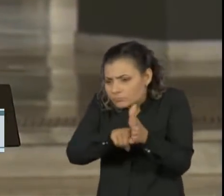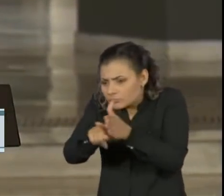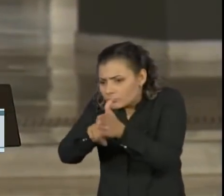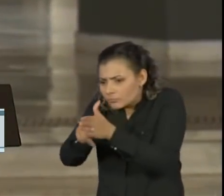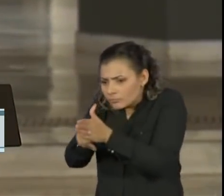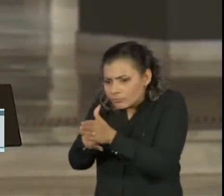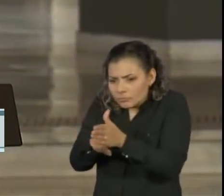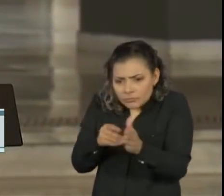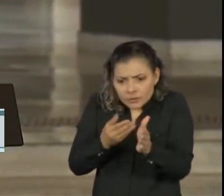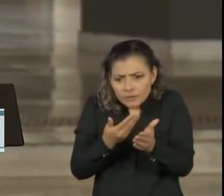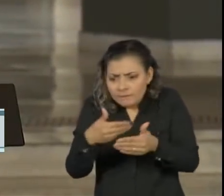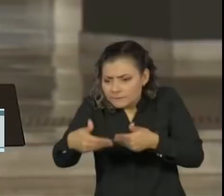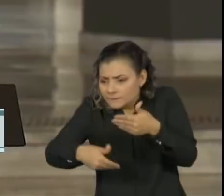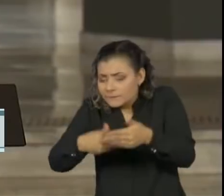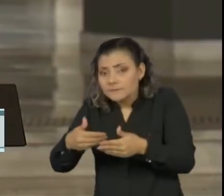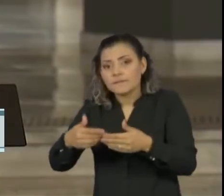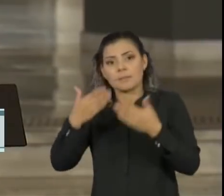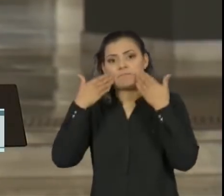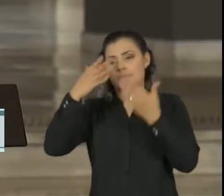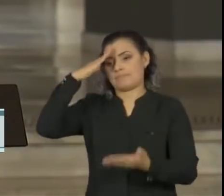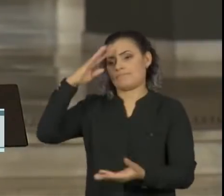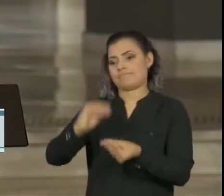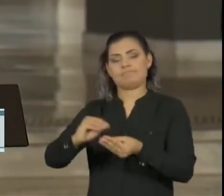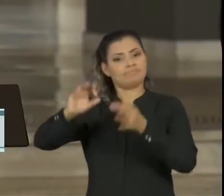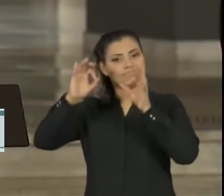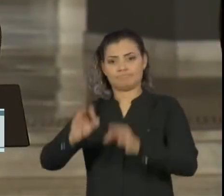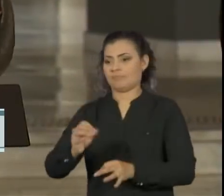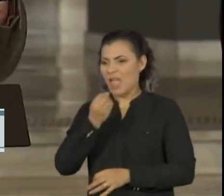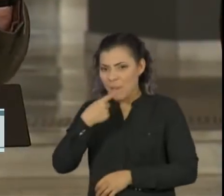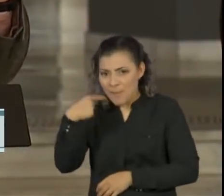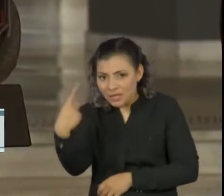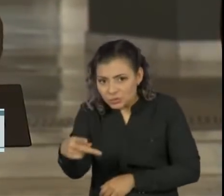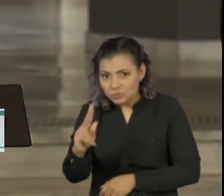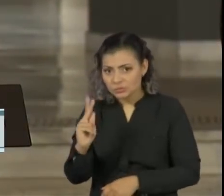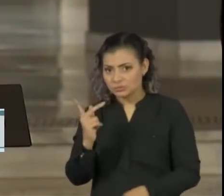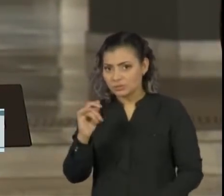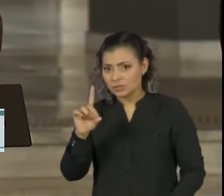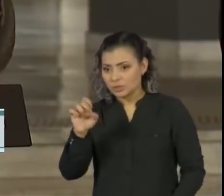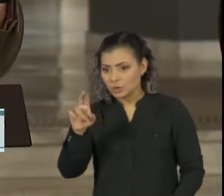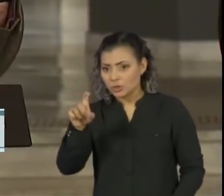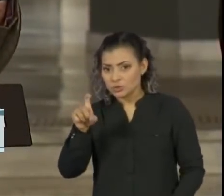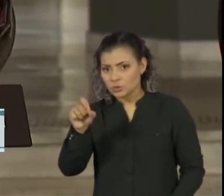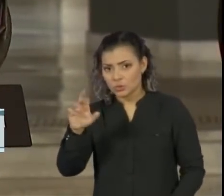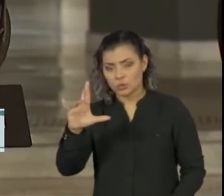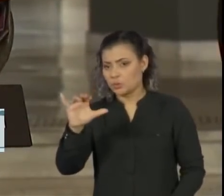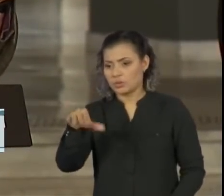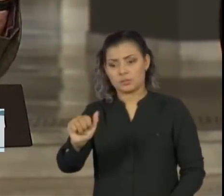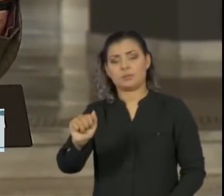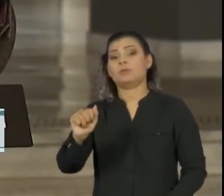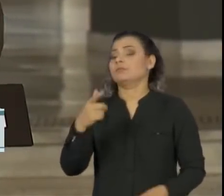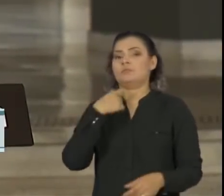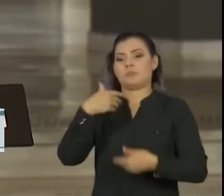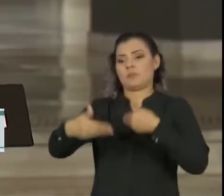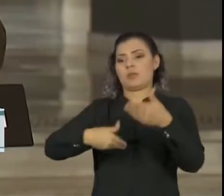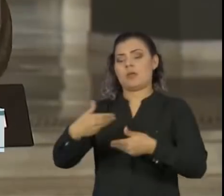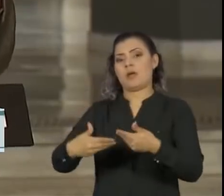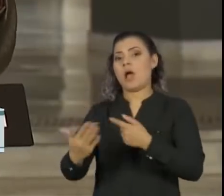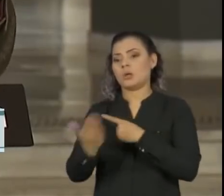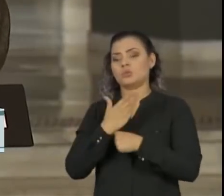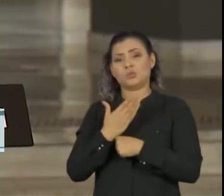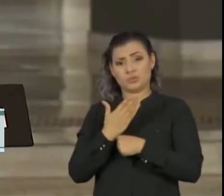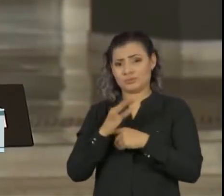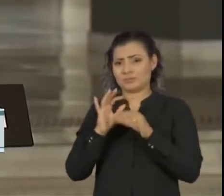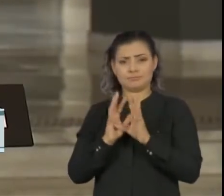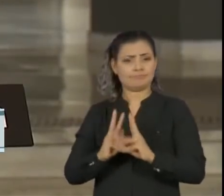resultados foram chegando, ficou evidente que a hidroxicloroquina, ou era a atuação